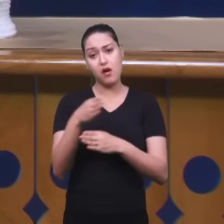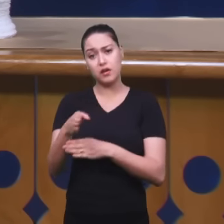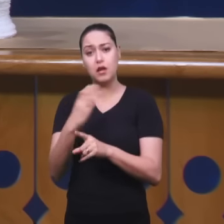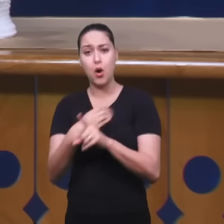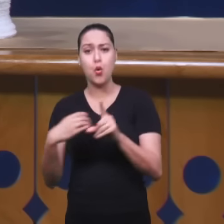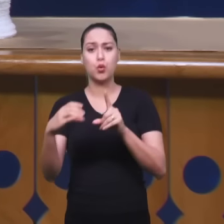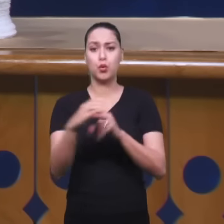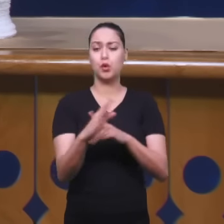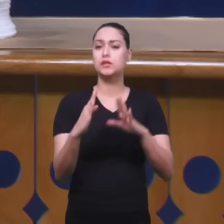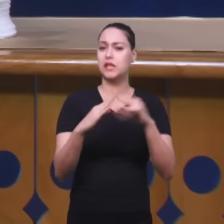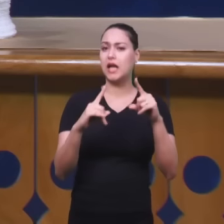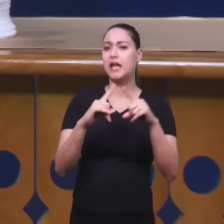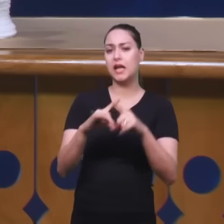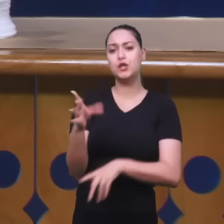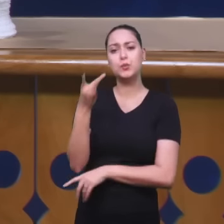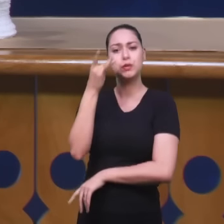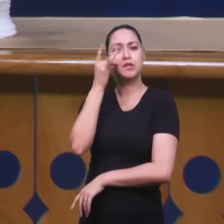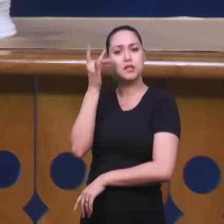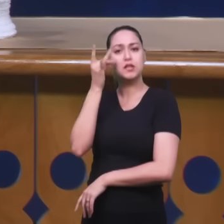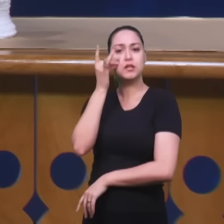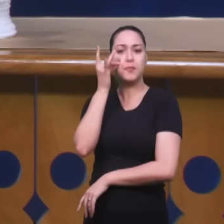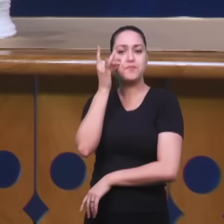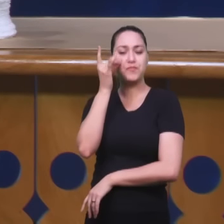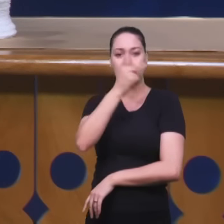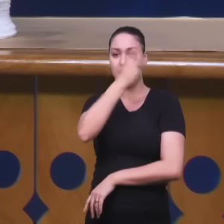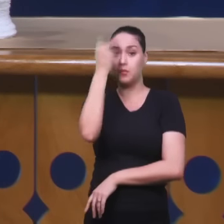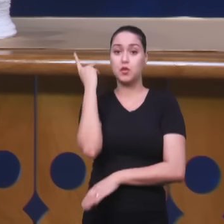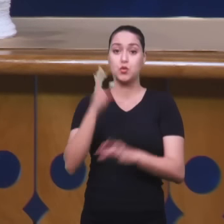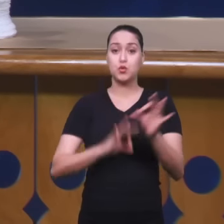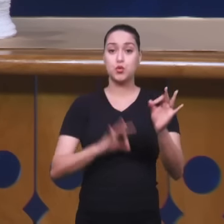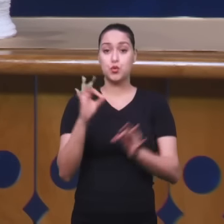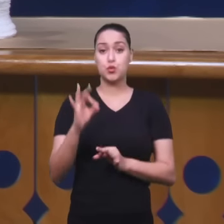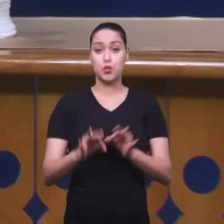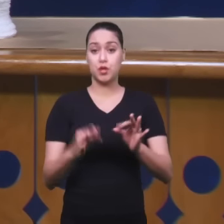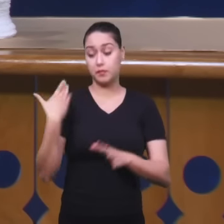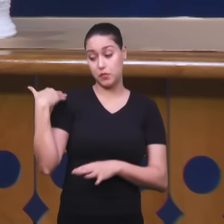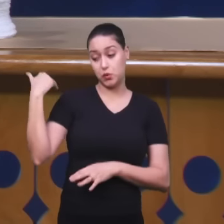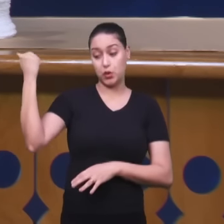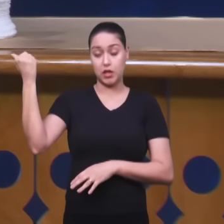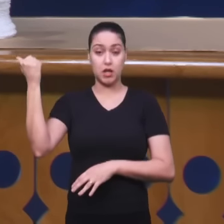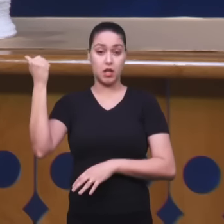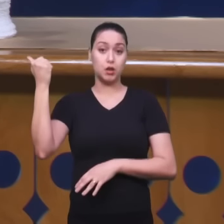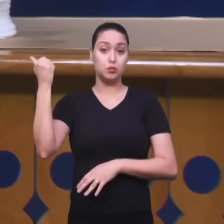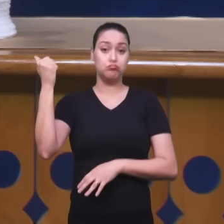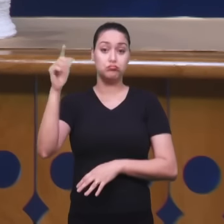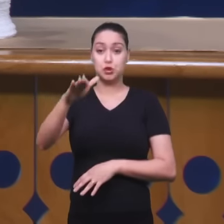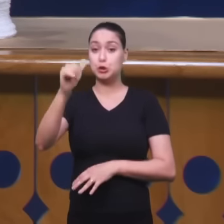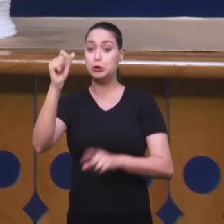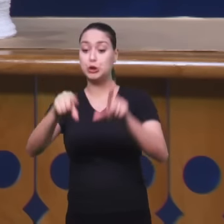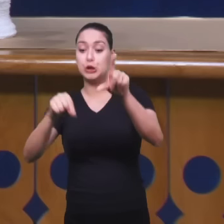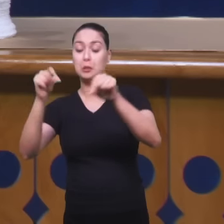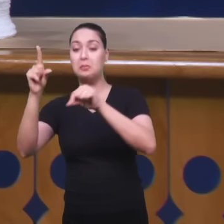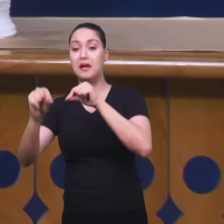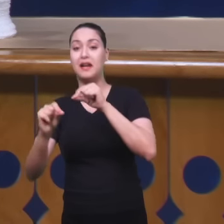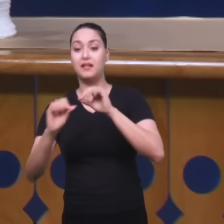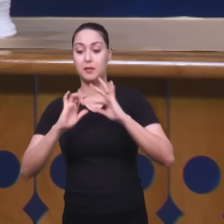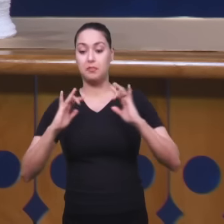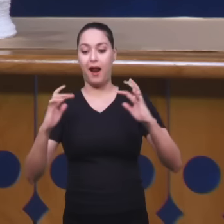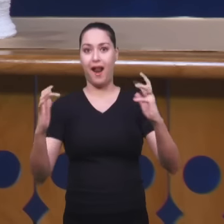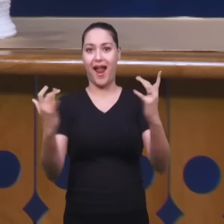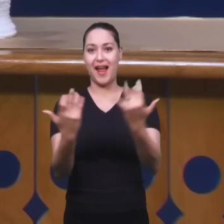Ou numa igreja Presencialmente E os justos Aqueles que foram Escolhidos Chamados Separados por Deus Vão te cercar